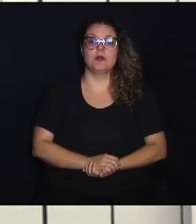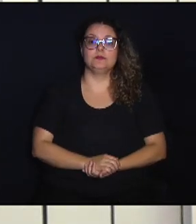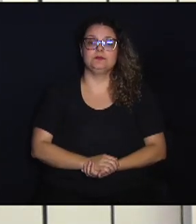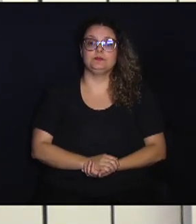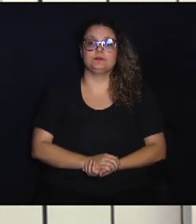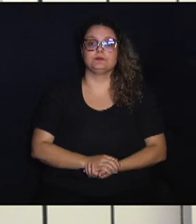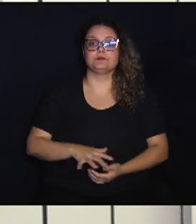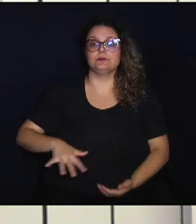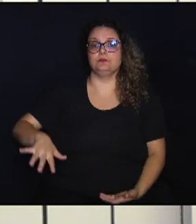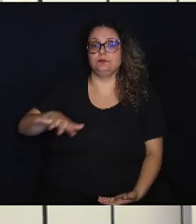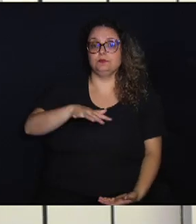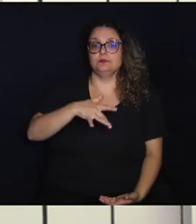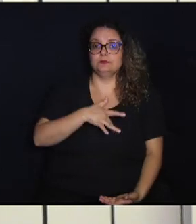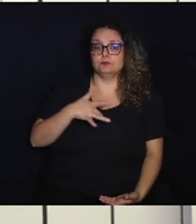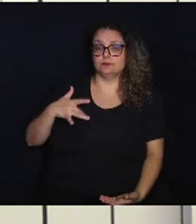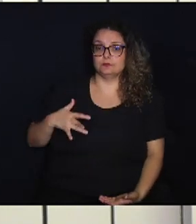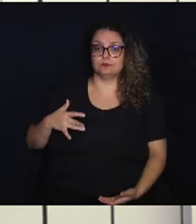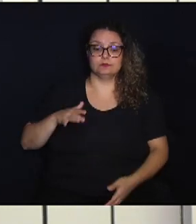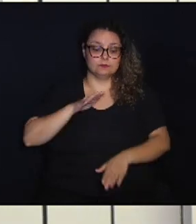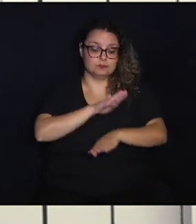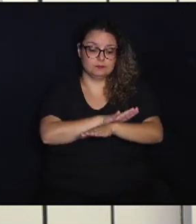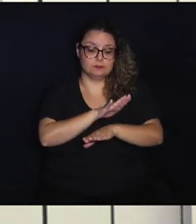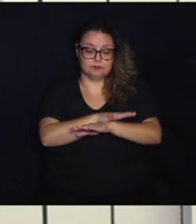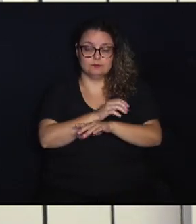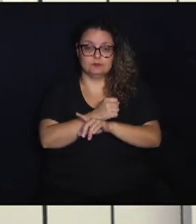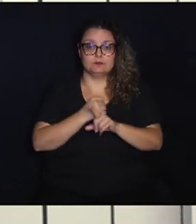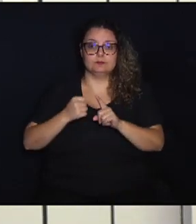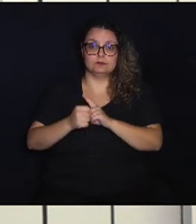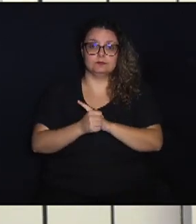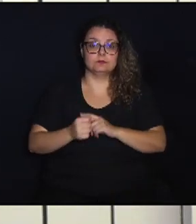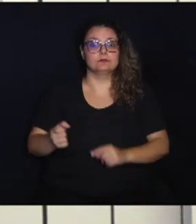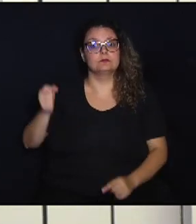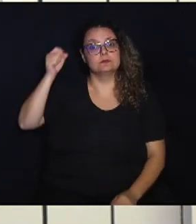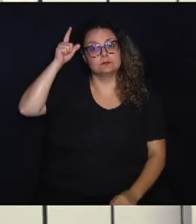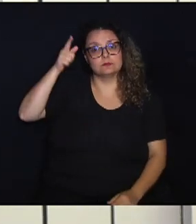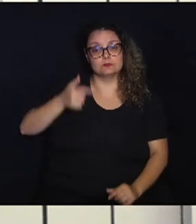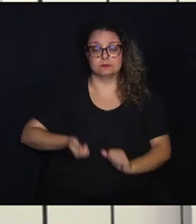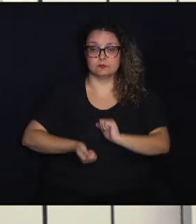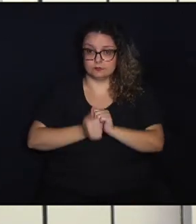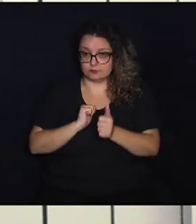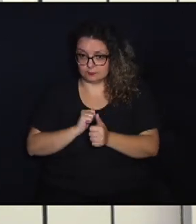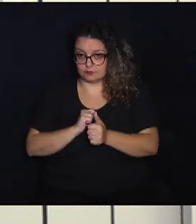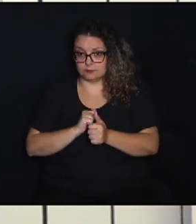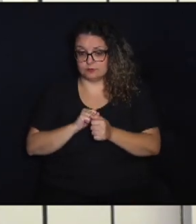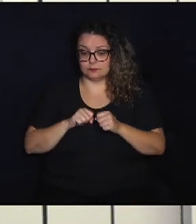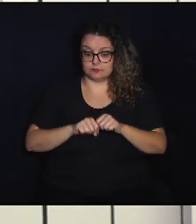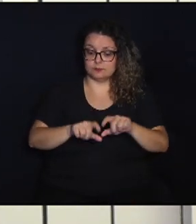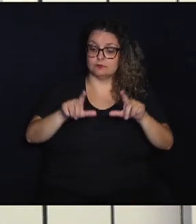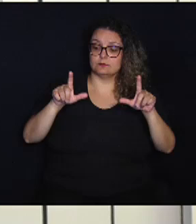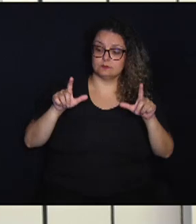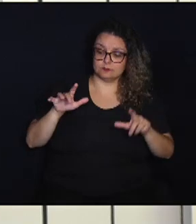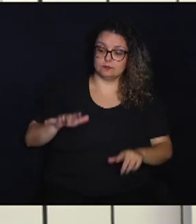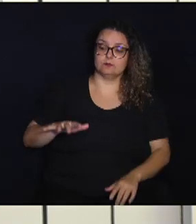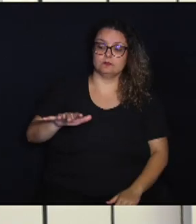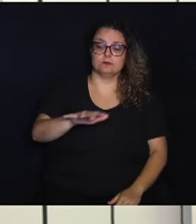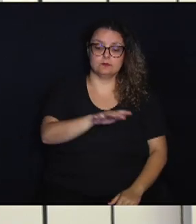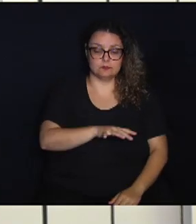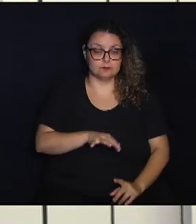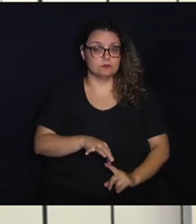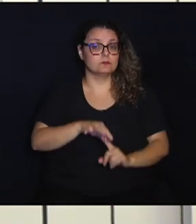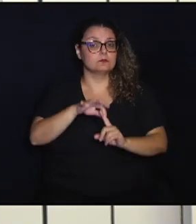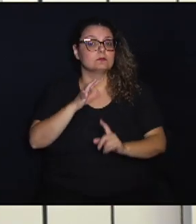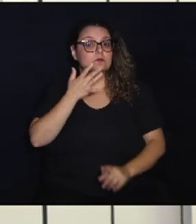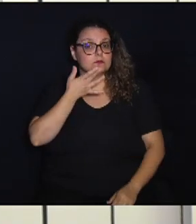da saúde, assistência social, cultura e esportes, destacando essas áreas como prioridades